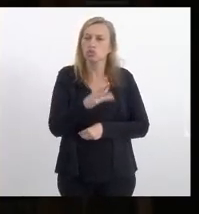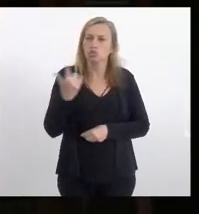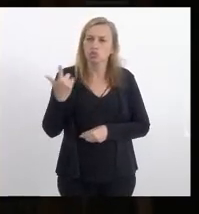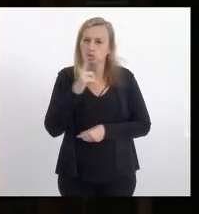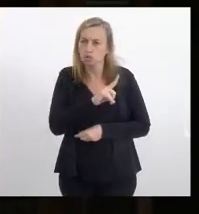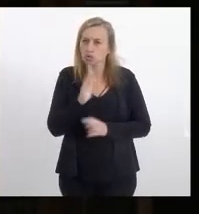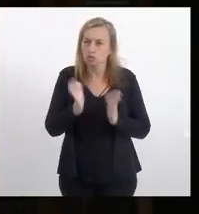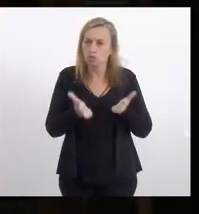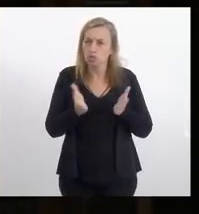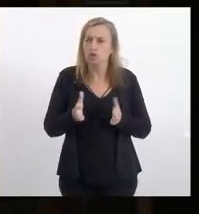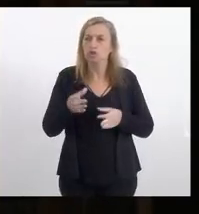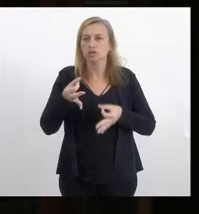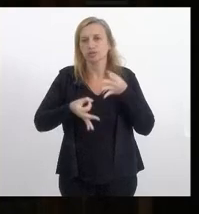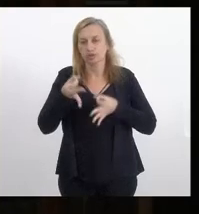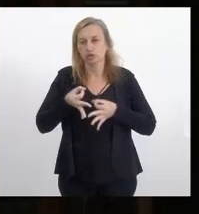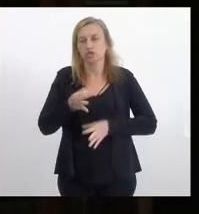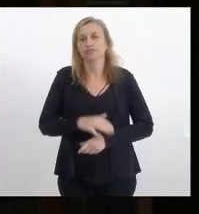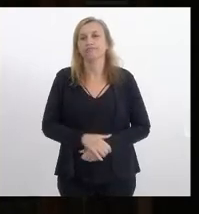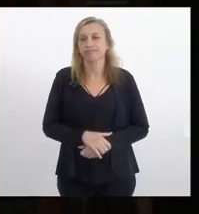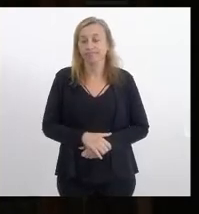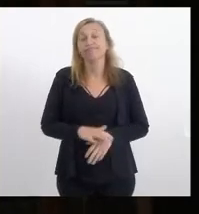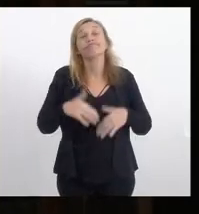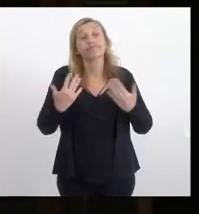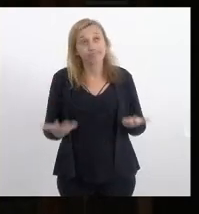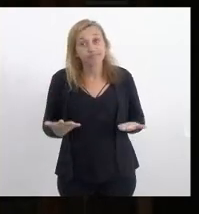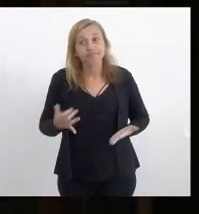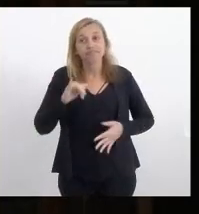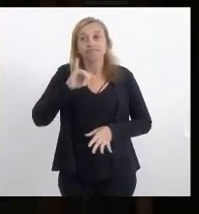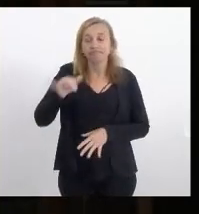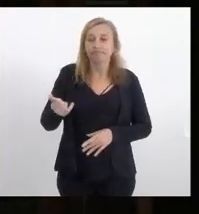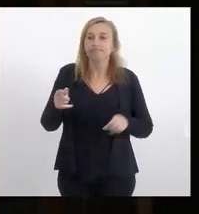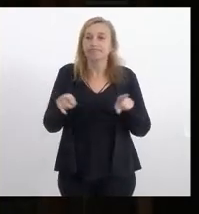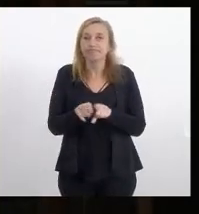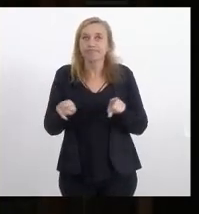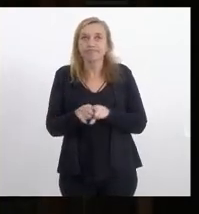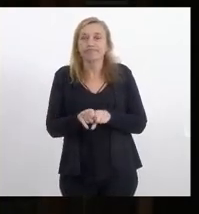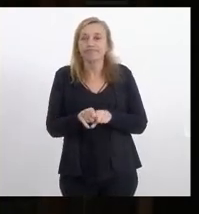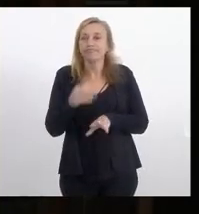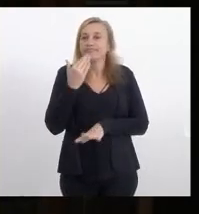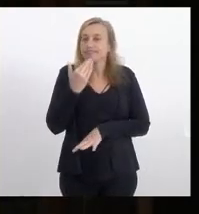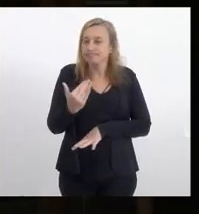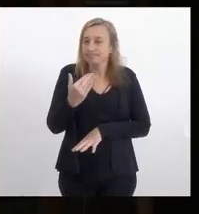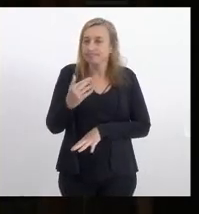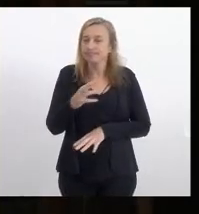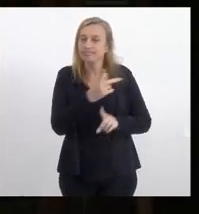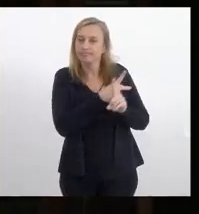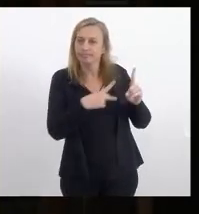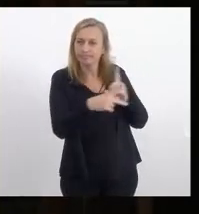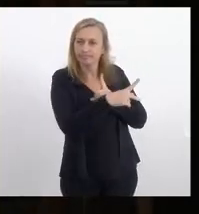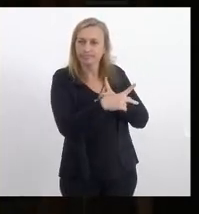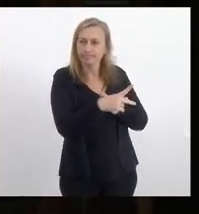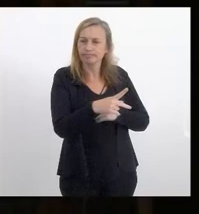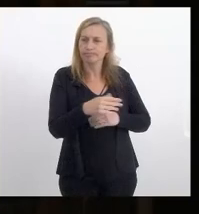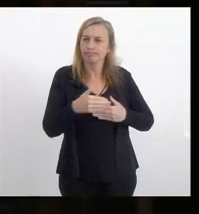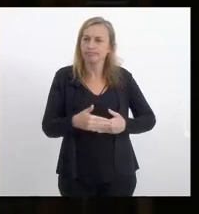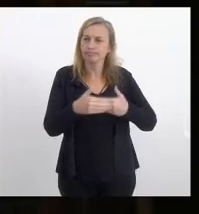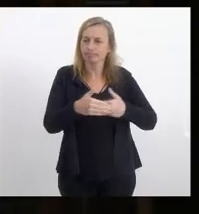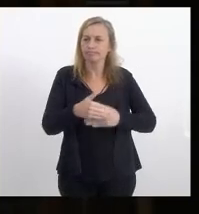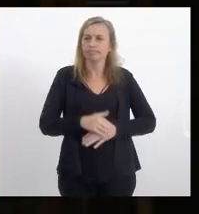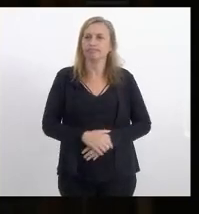conseguido mais Justiça do aproveito também para solicitar o rio previdência que Dora